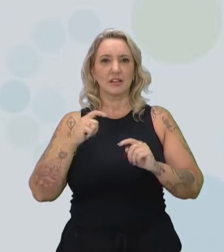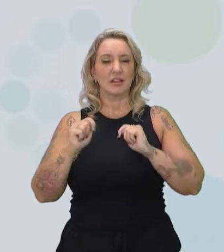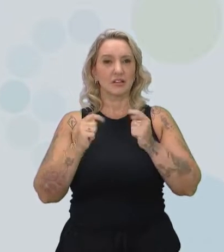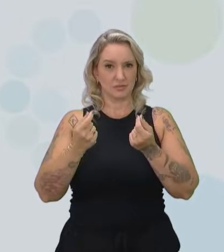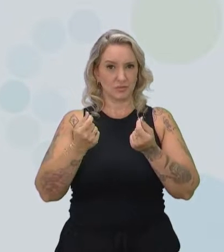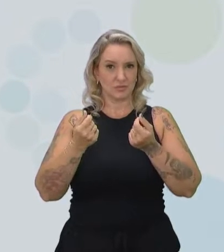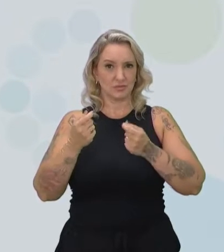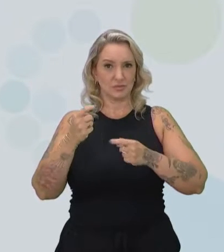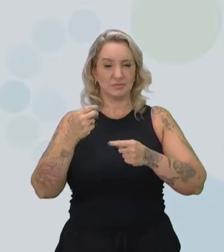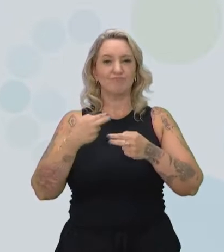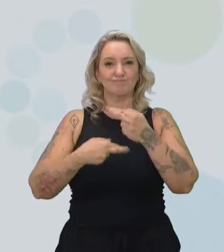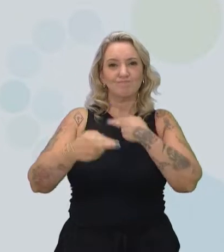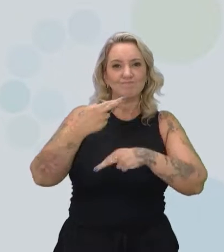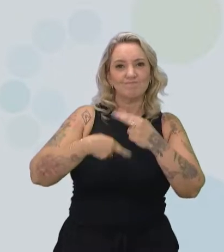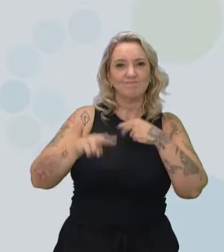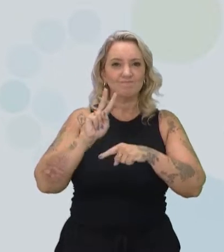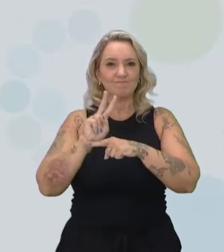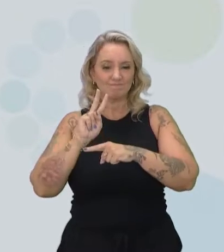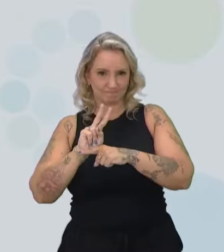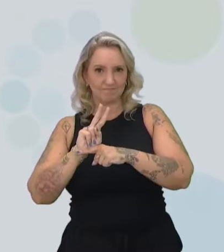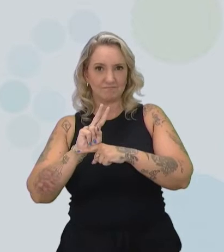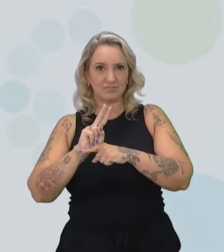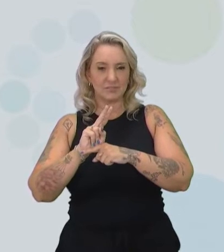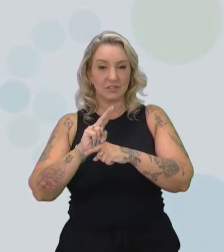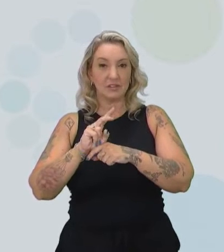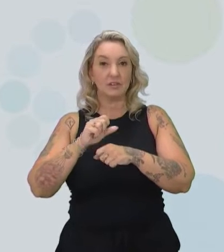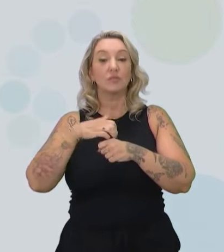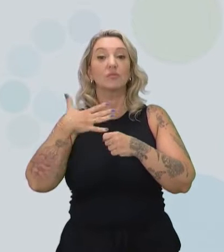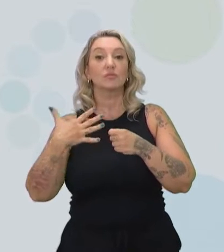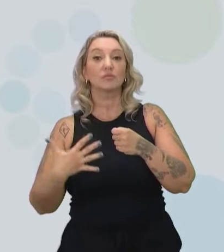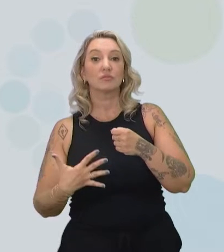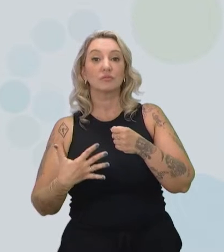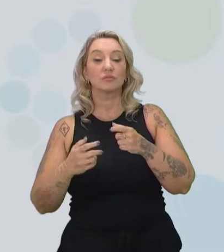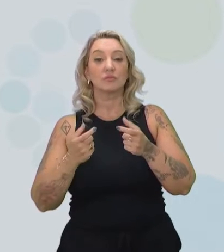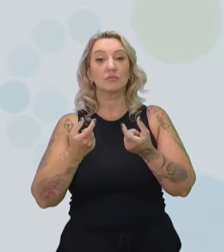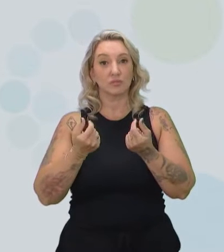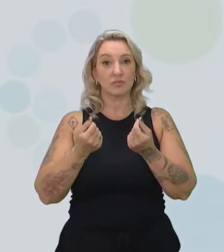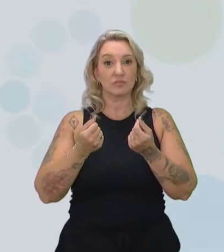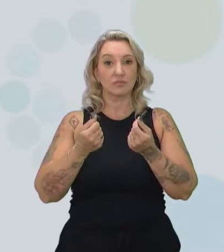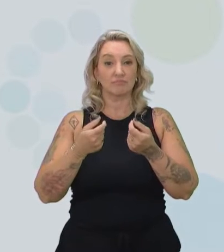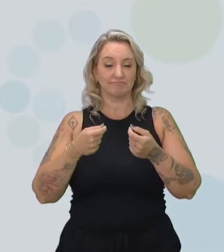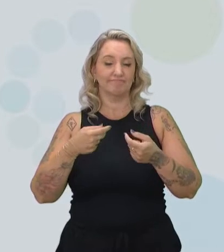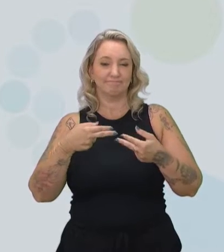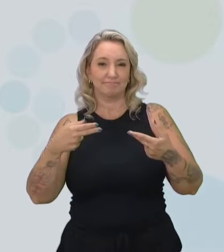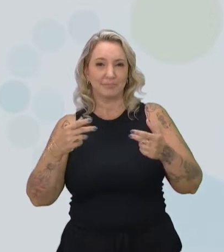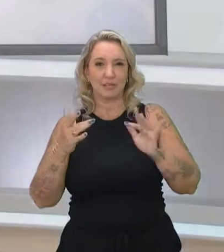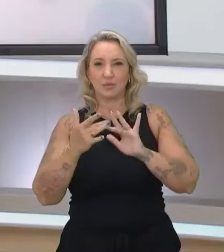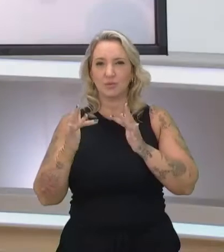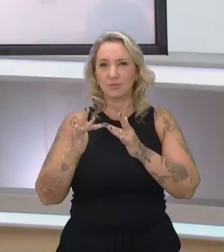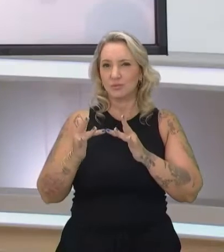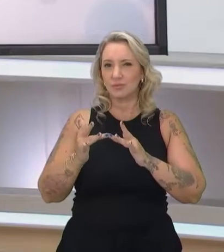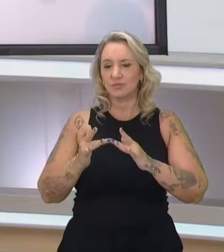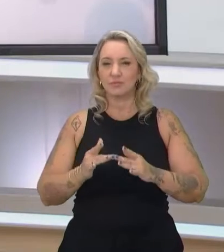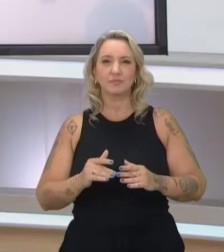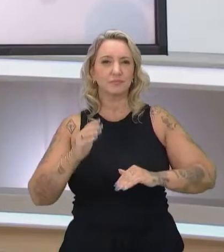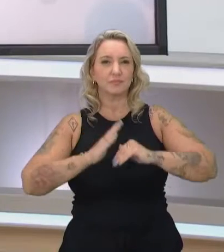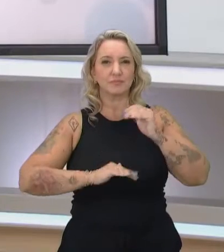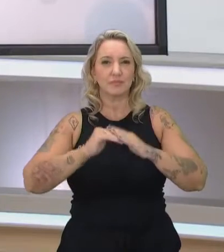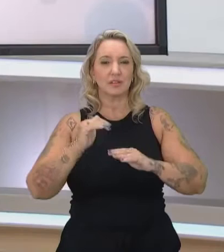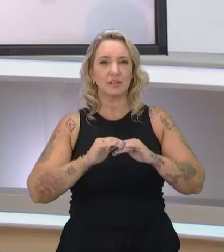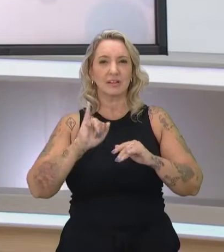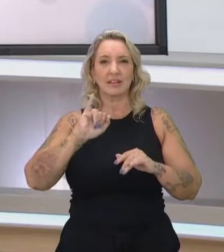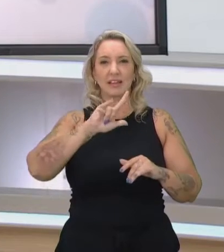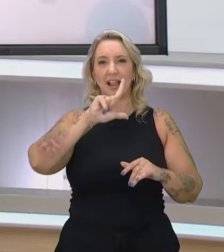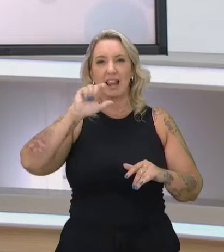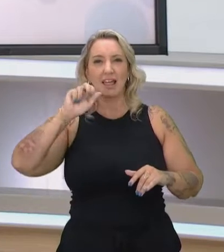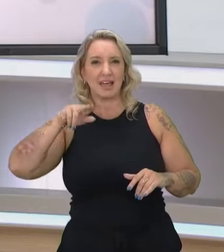Financeira Sustentável e o componente é Educação Financeira em Conexão. E eu sou a professora Ilana. Desde o começo aí a